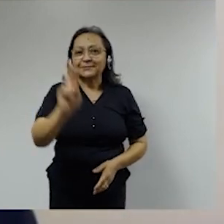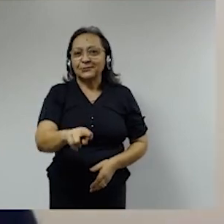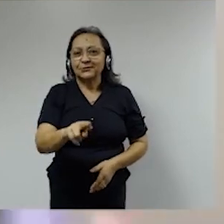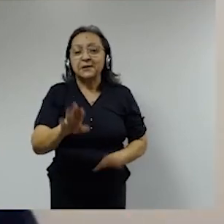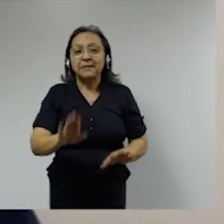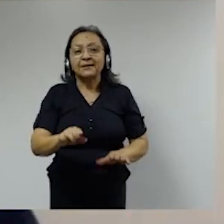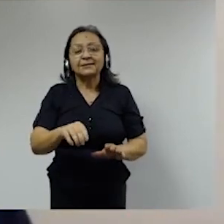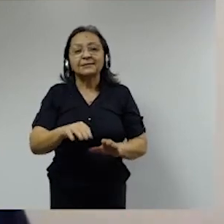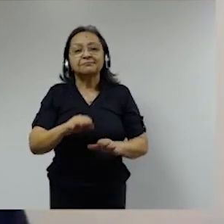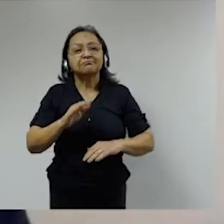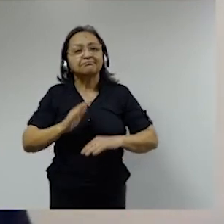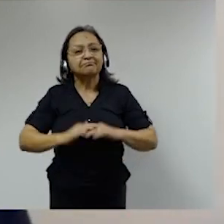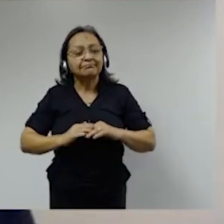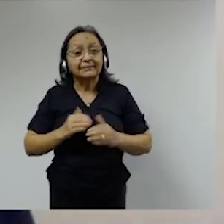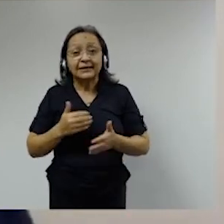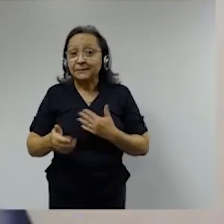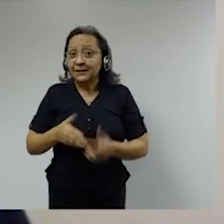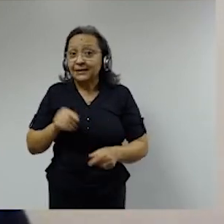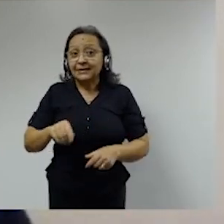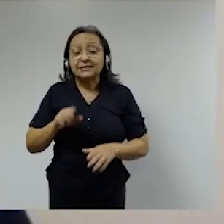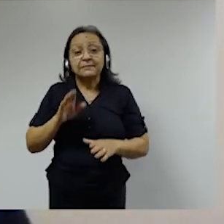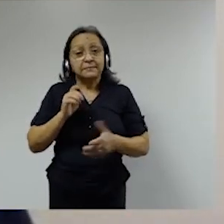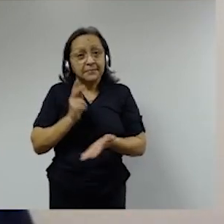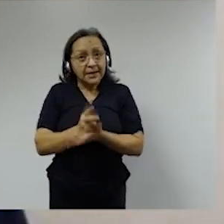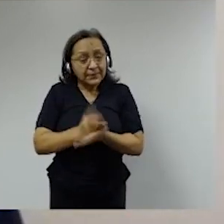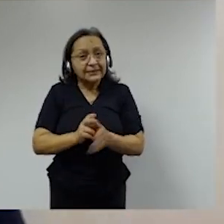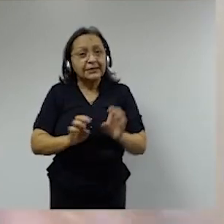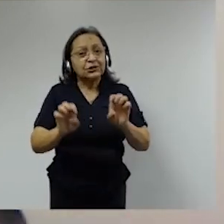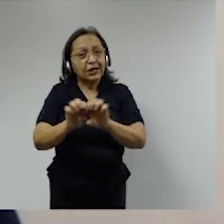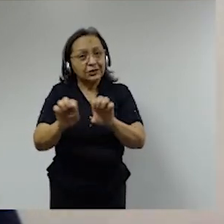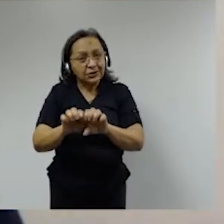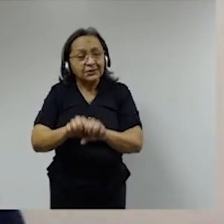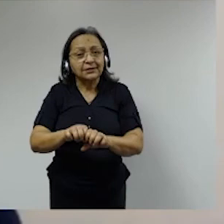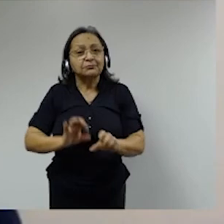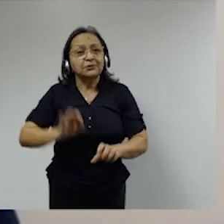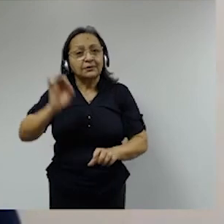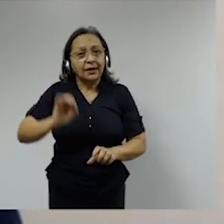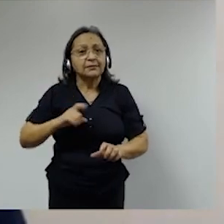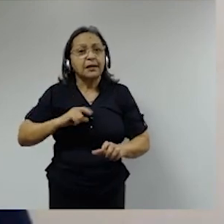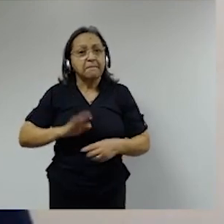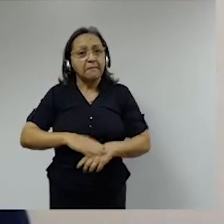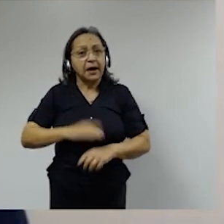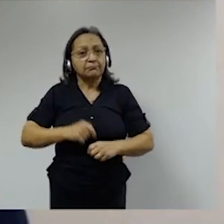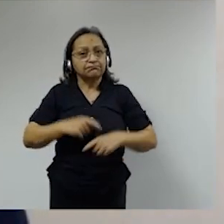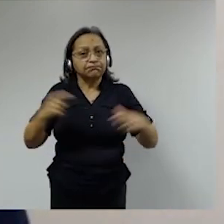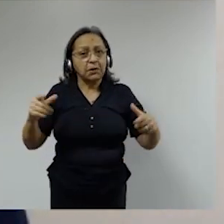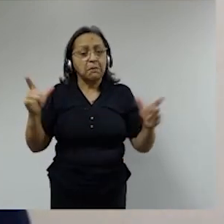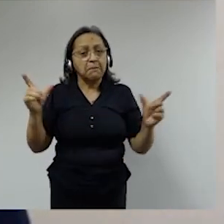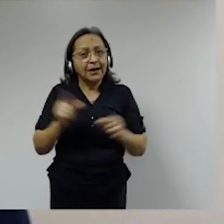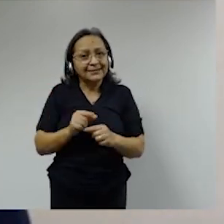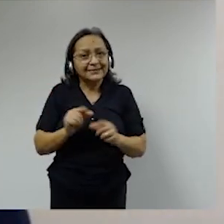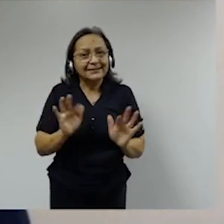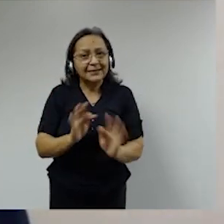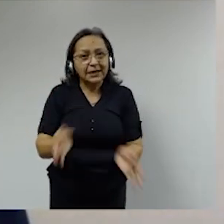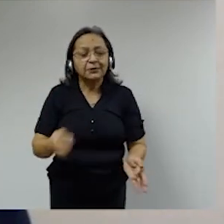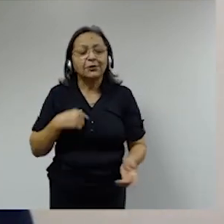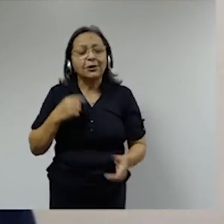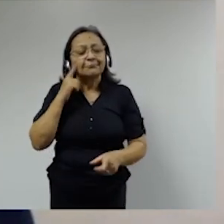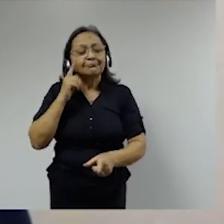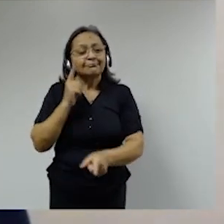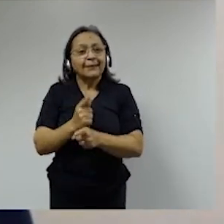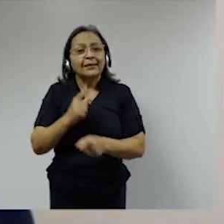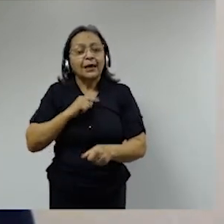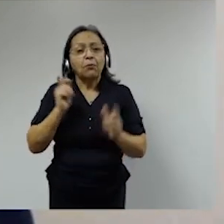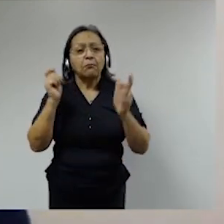disso, mesmo com esses números, desde os mais expressivos até os mais discretos, nós notamos que existe um